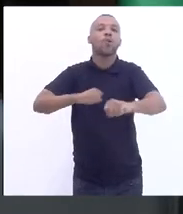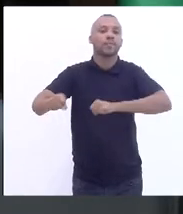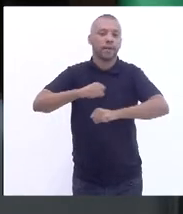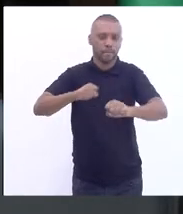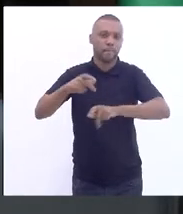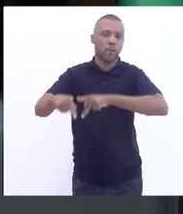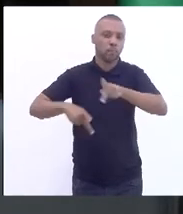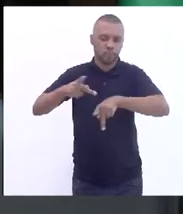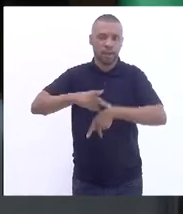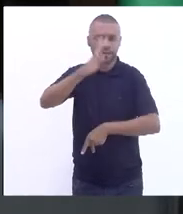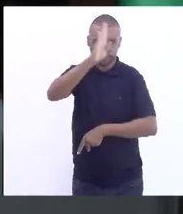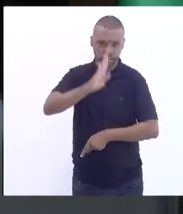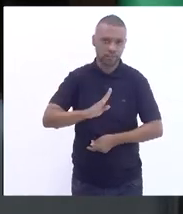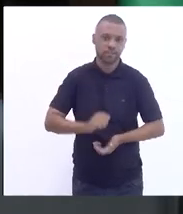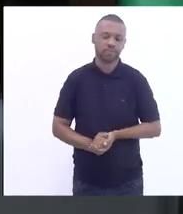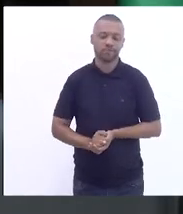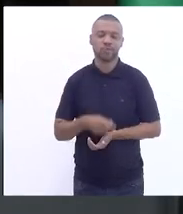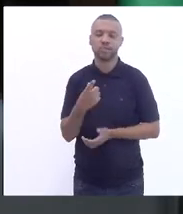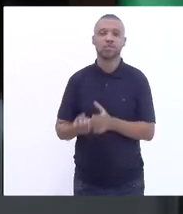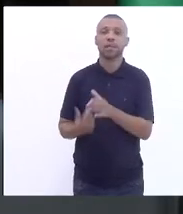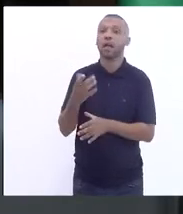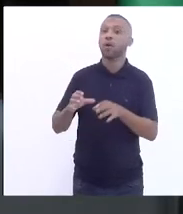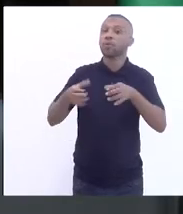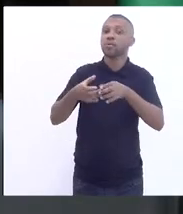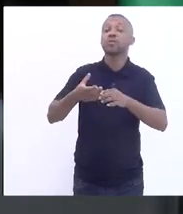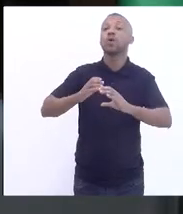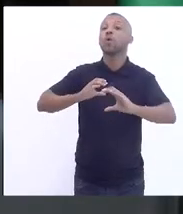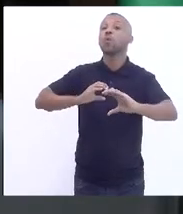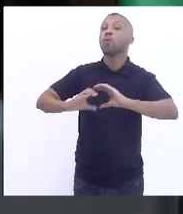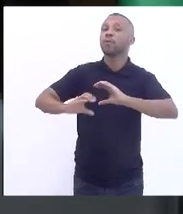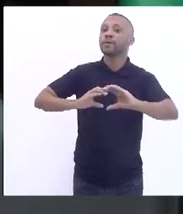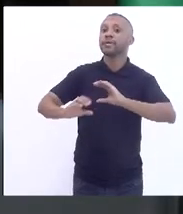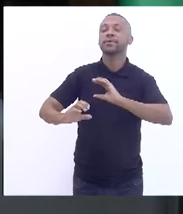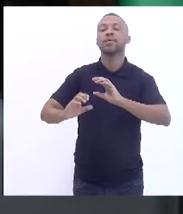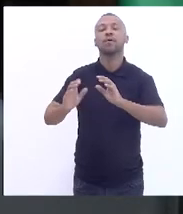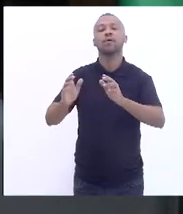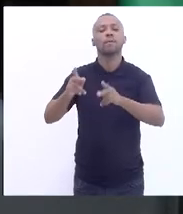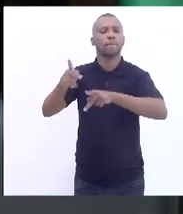criando a comissão de comunicação popular e Comunitária